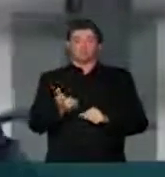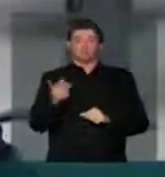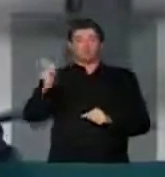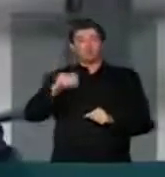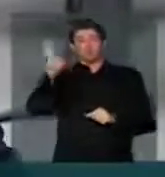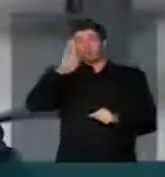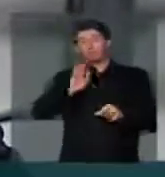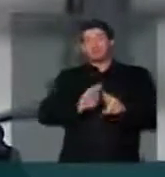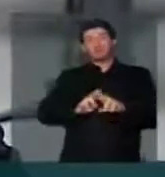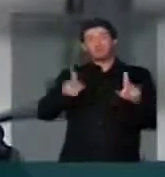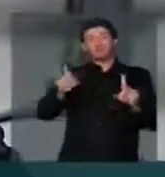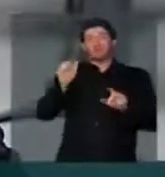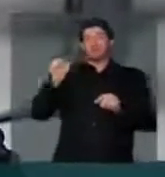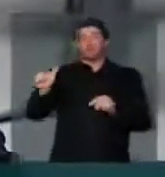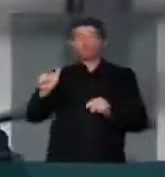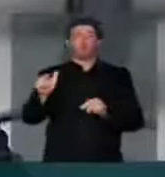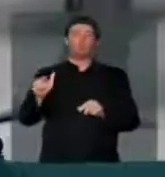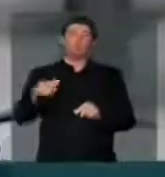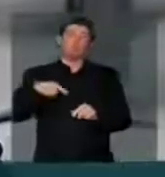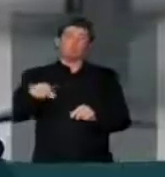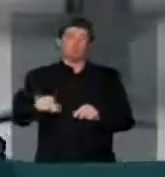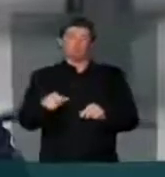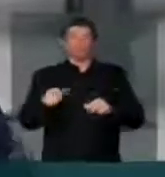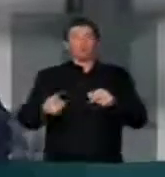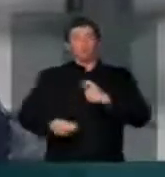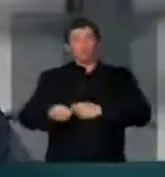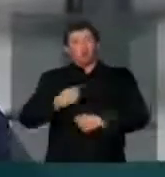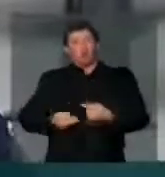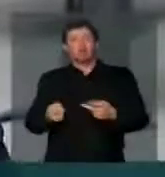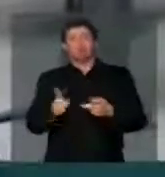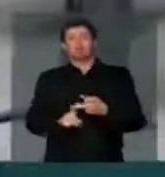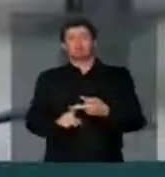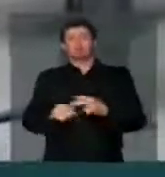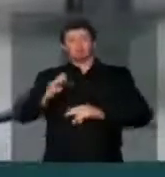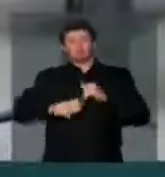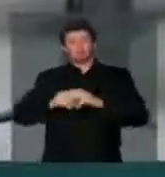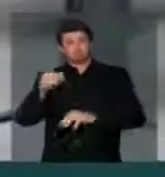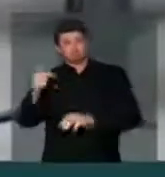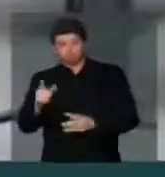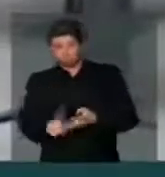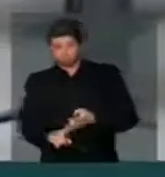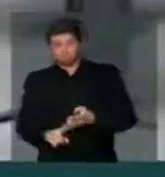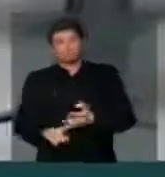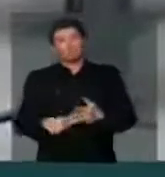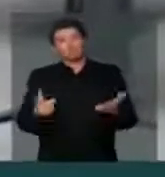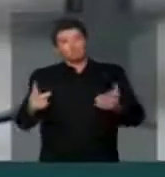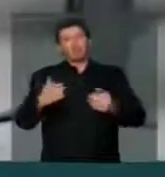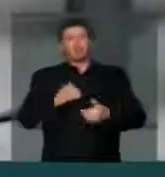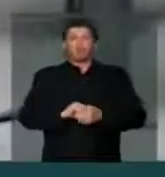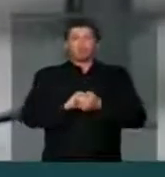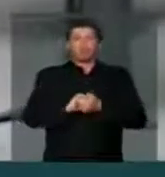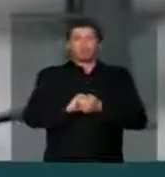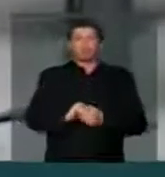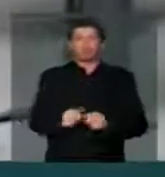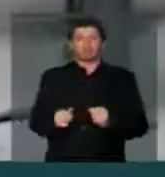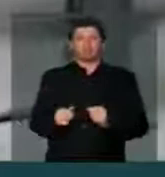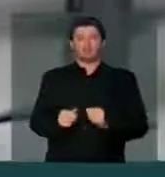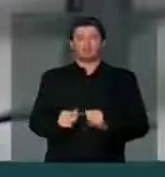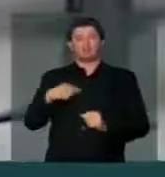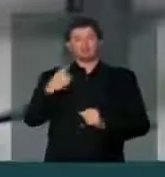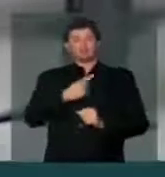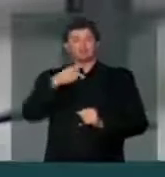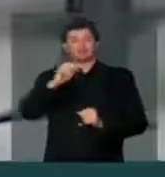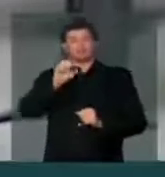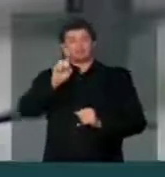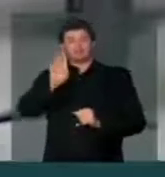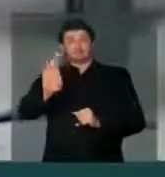bem diferente desse que está aí, com tanta corrupção, com tanta incompetência. Portanto, eu quero cumprimentá-lo e dizer que nós do PSDB